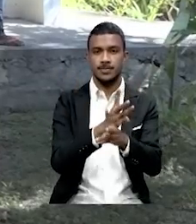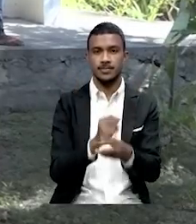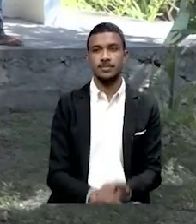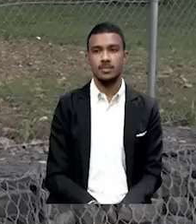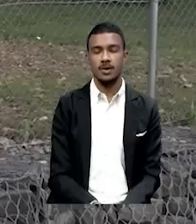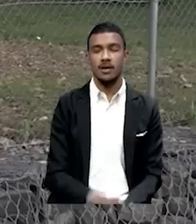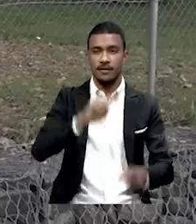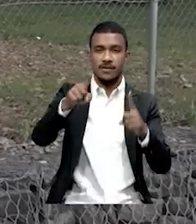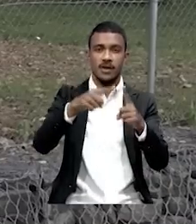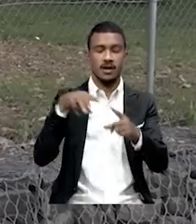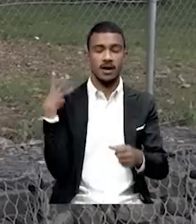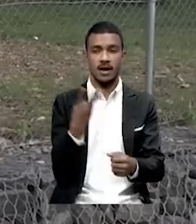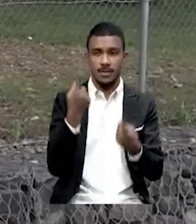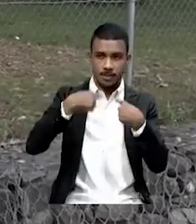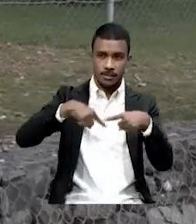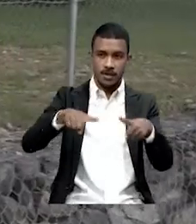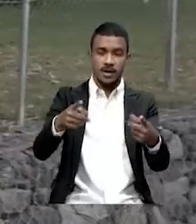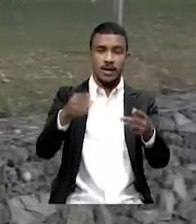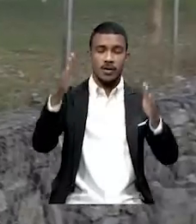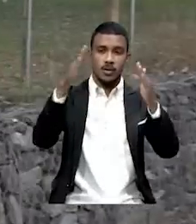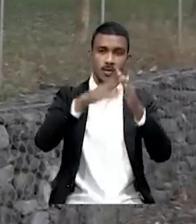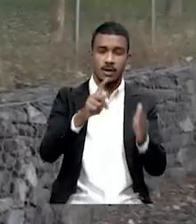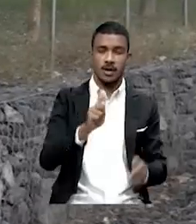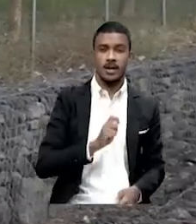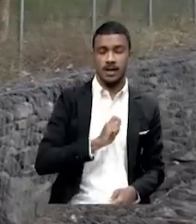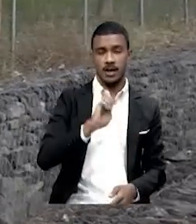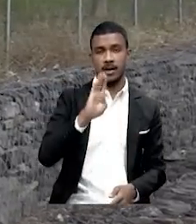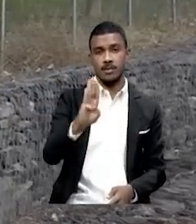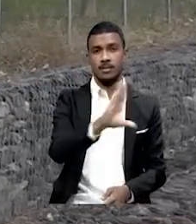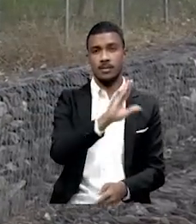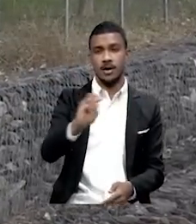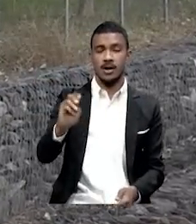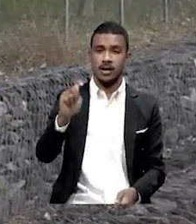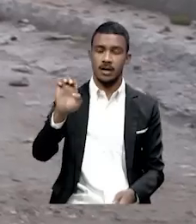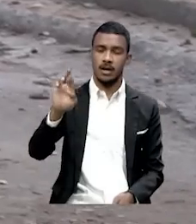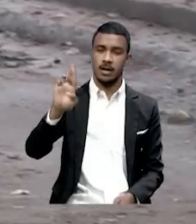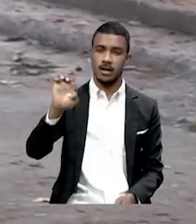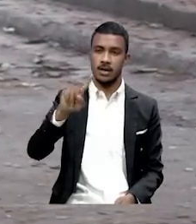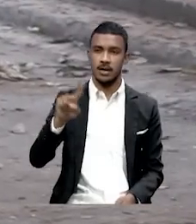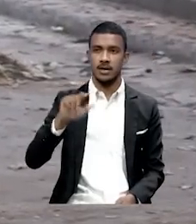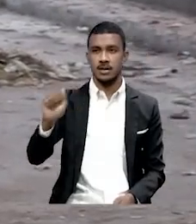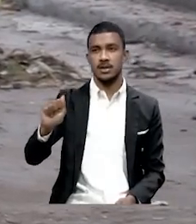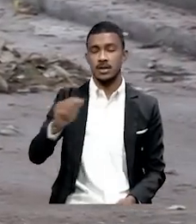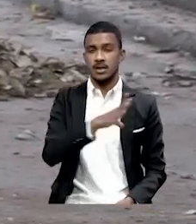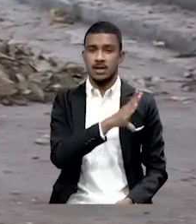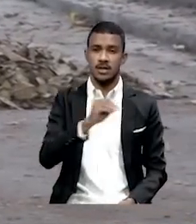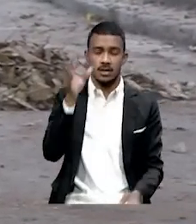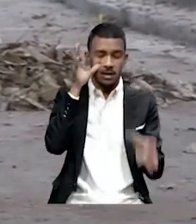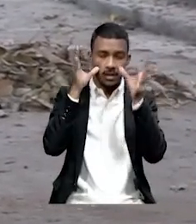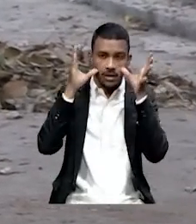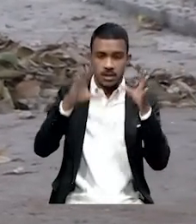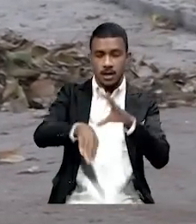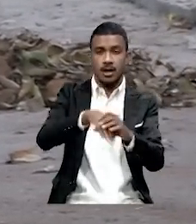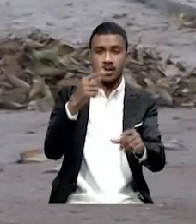Bem, hira ami hakat ba uma mahon tibar, Teresa expressa ne sentimento triste kata, ao foi em alta o seu hospital,